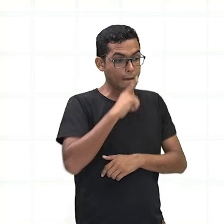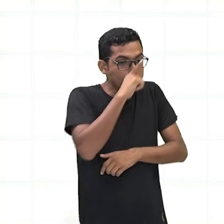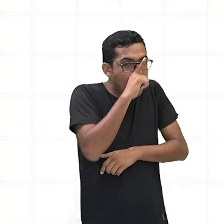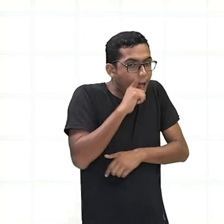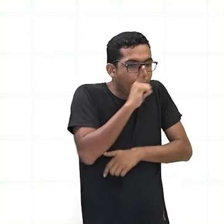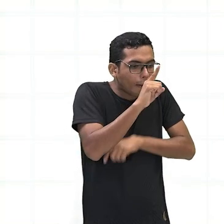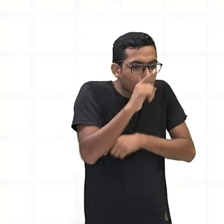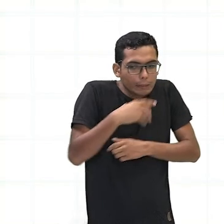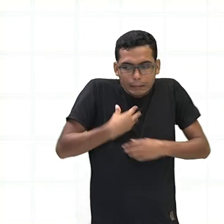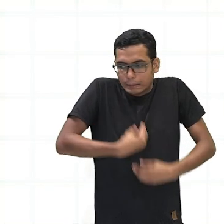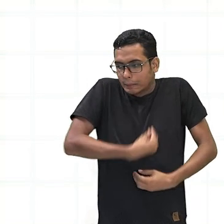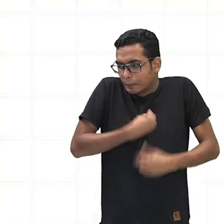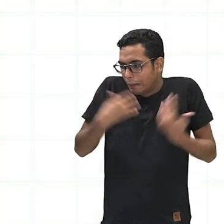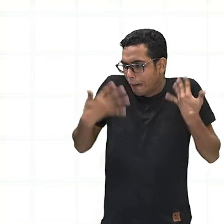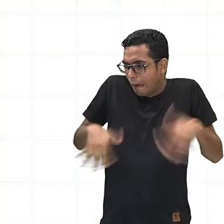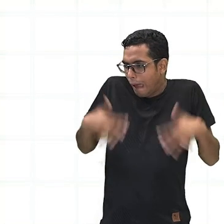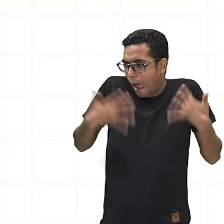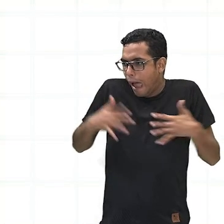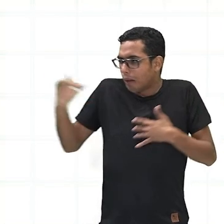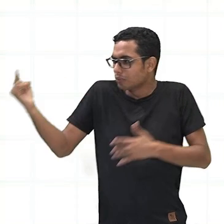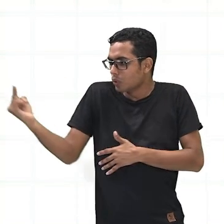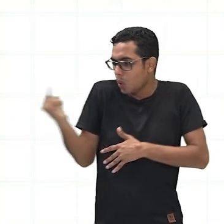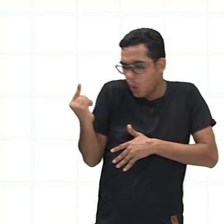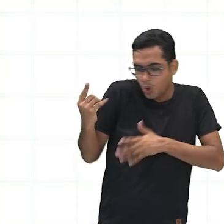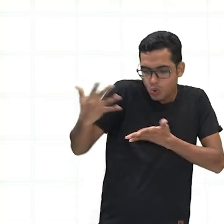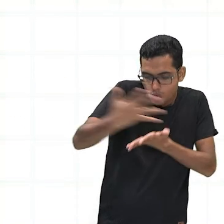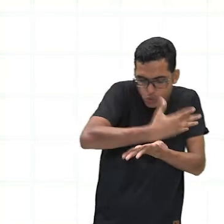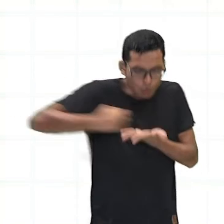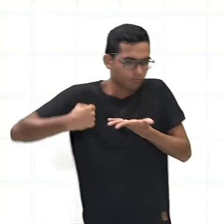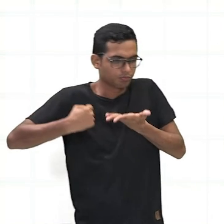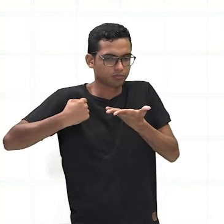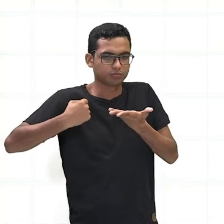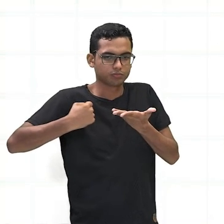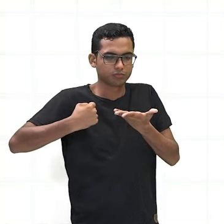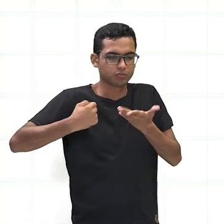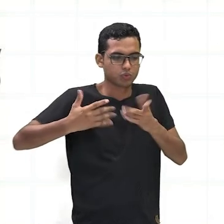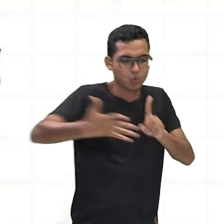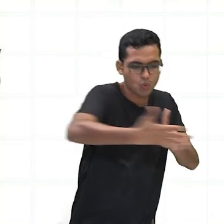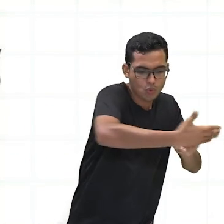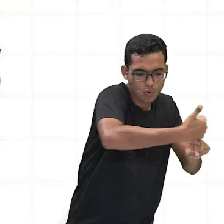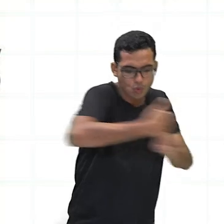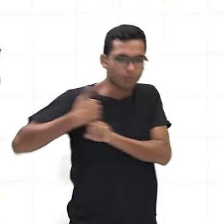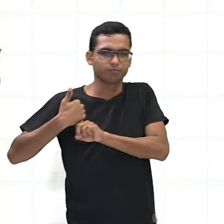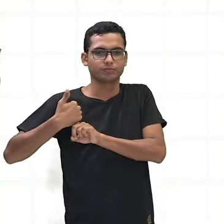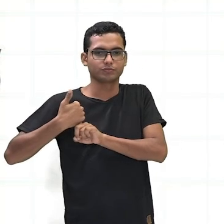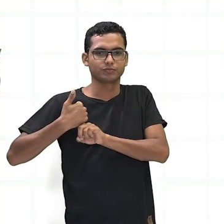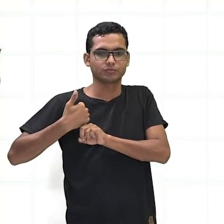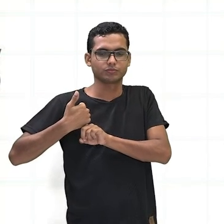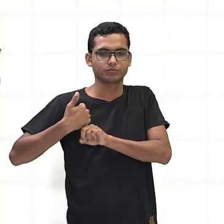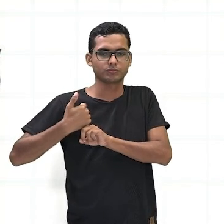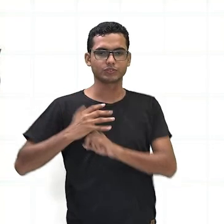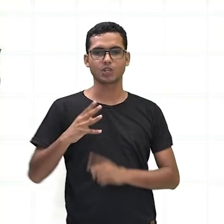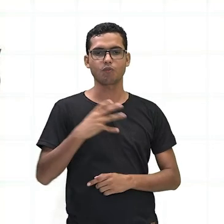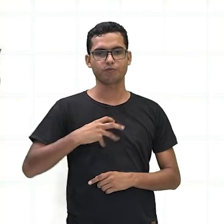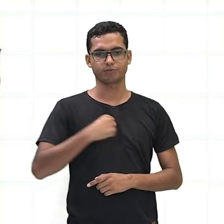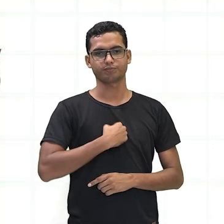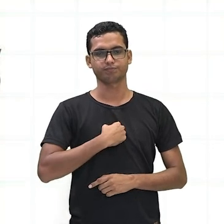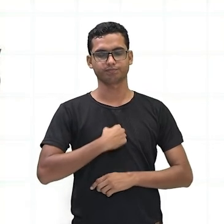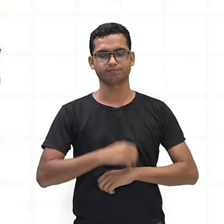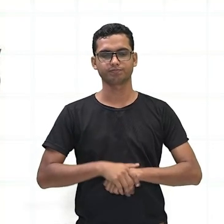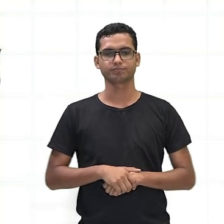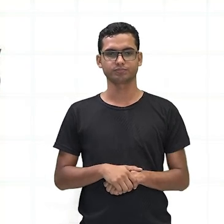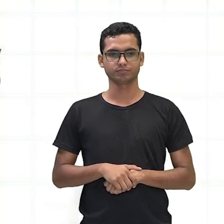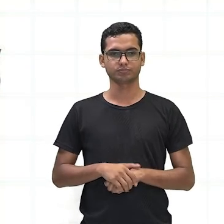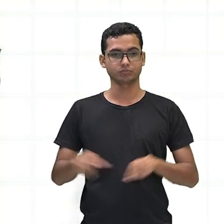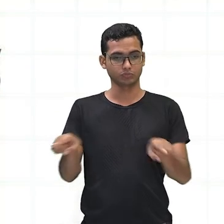rescued them from danger. Continuando. When Sam gave the potion to a